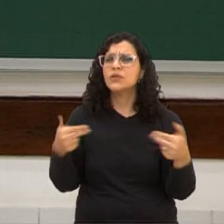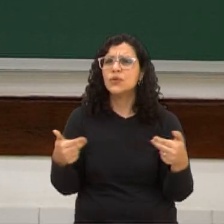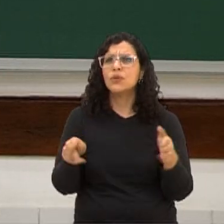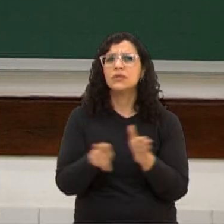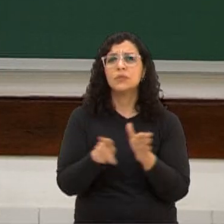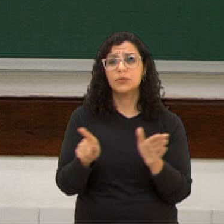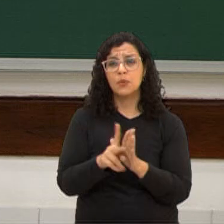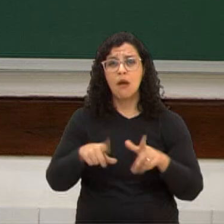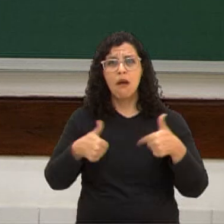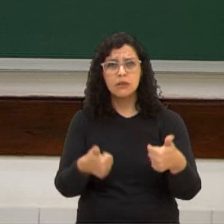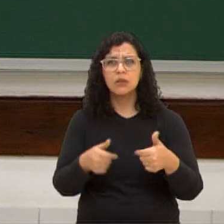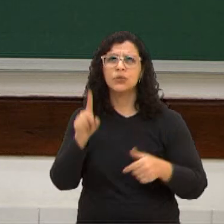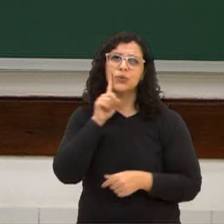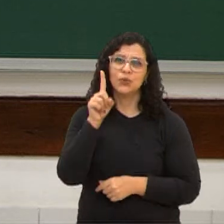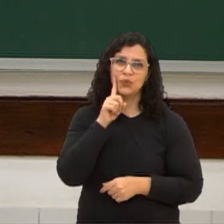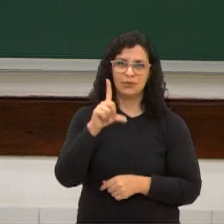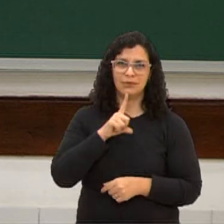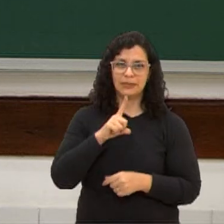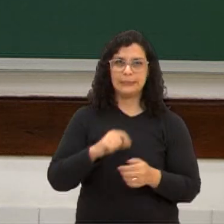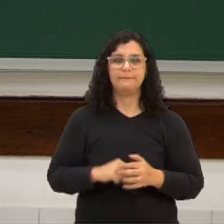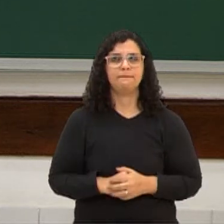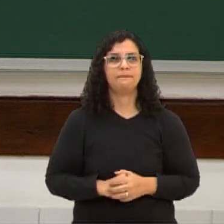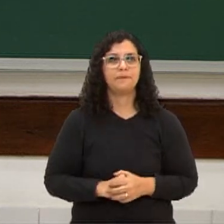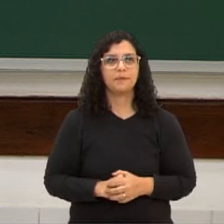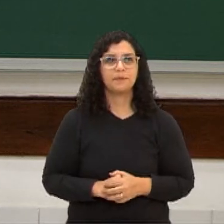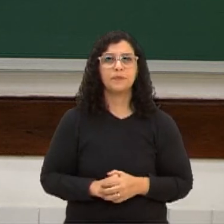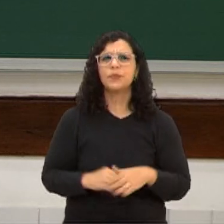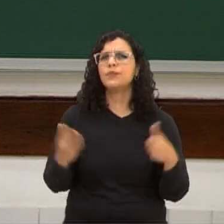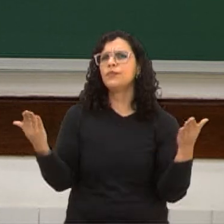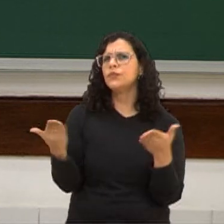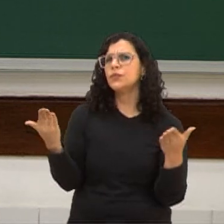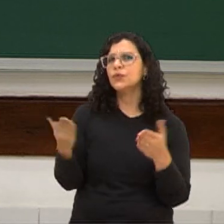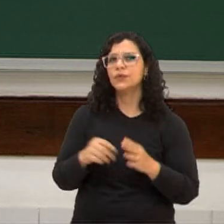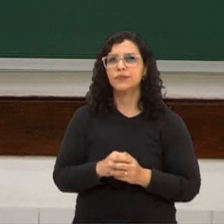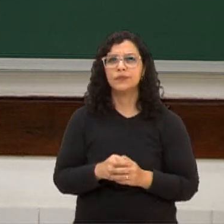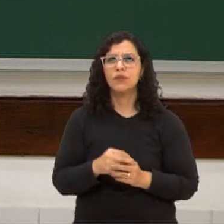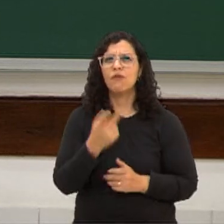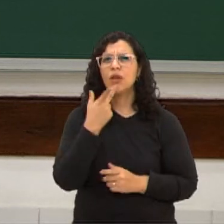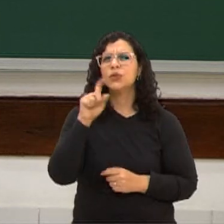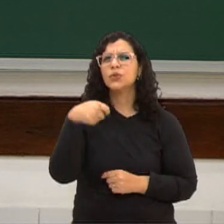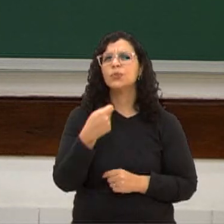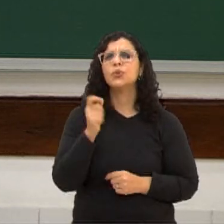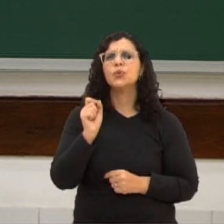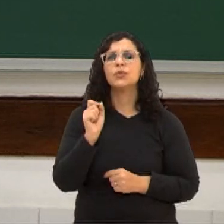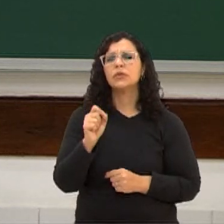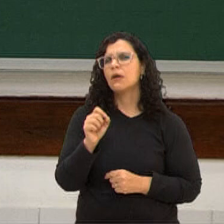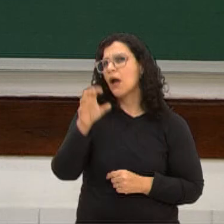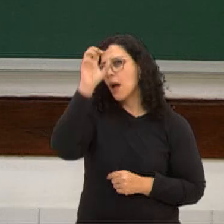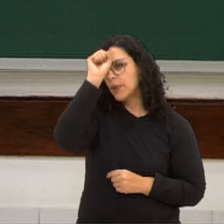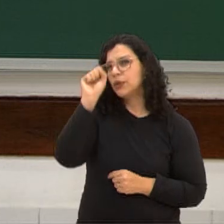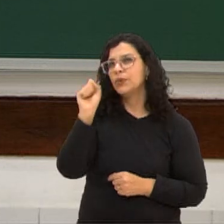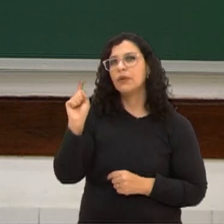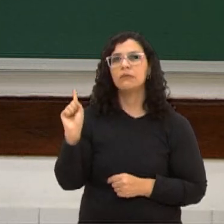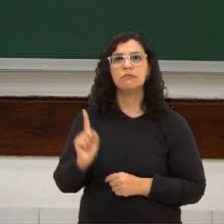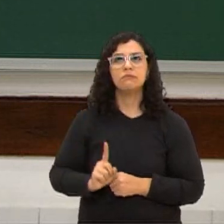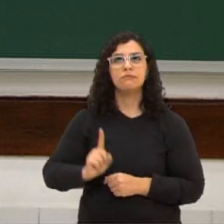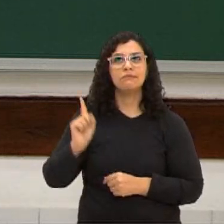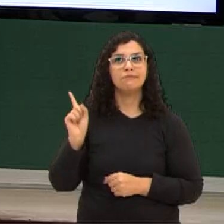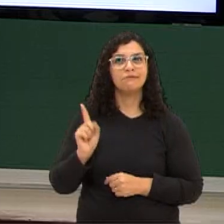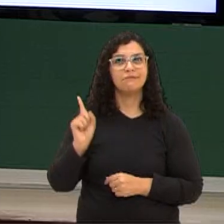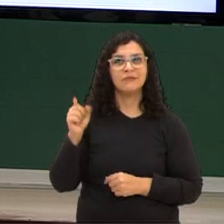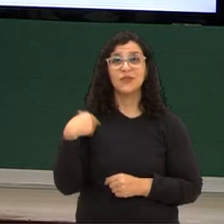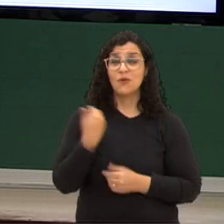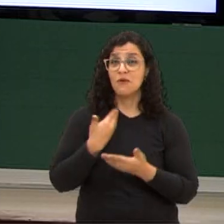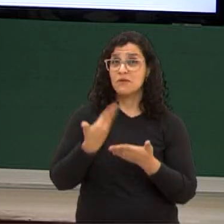relatar as ações do nosso cotidiano. E hoje, que veremos? Que aprenderemos hoje? Hoje,